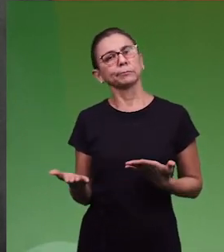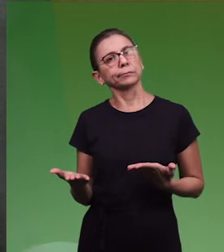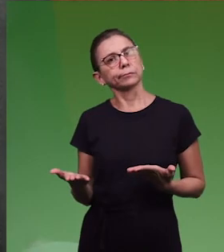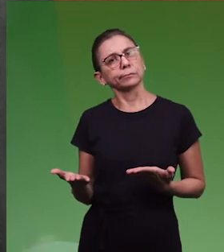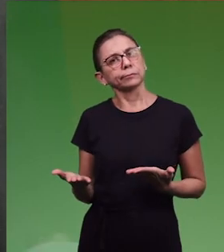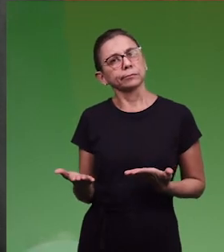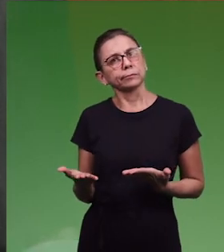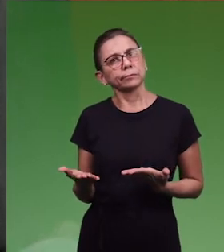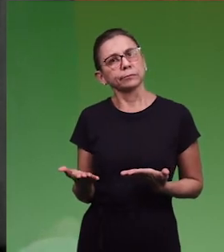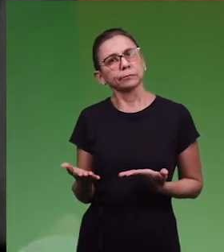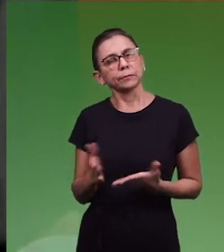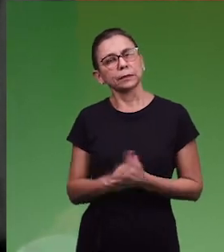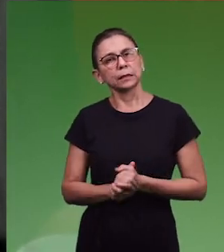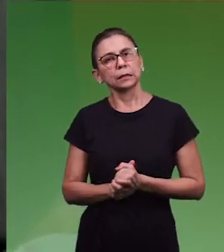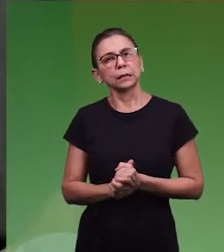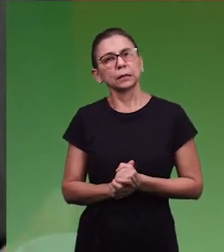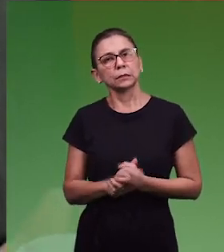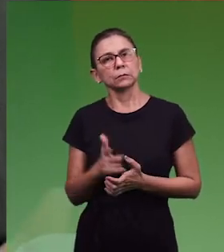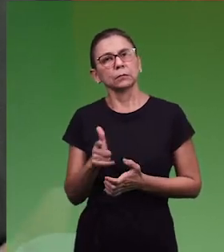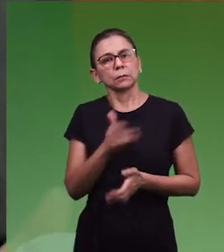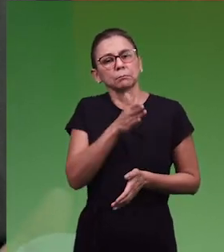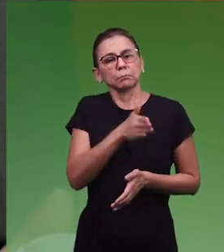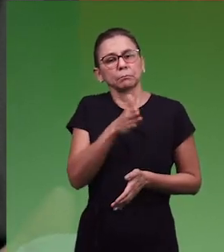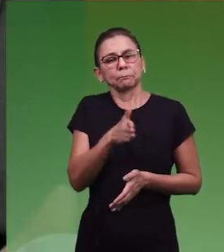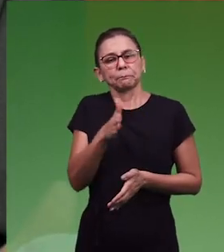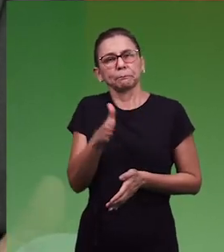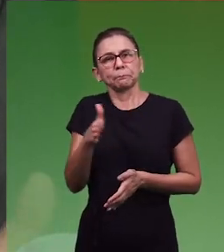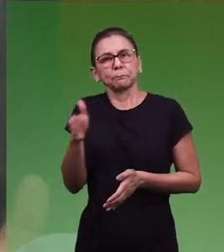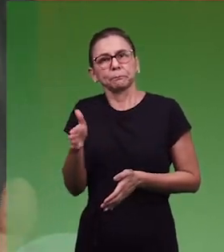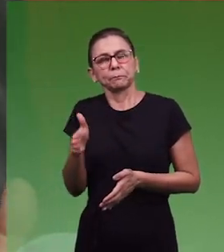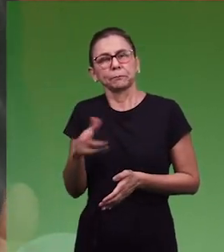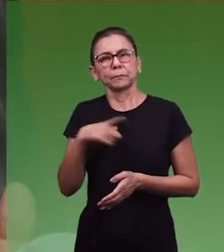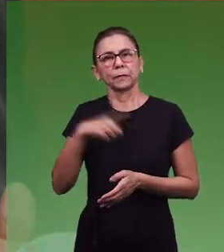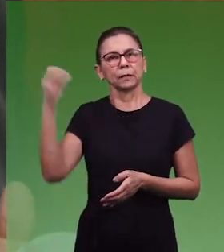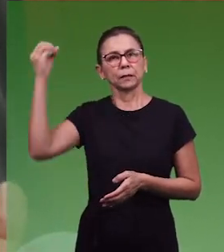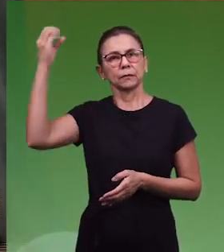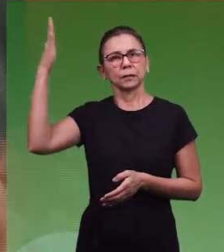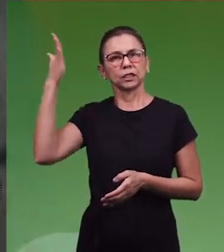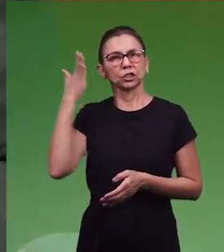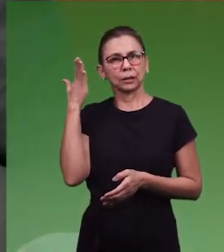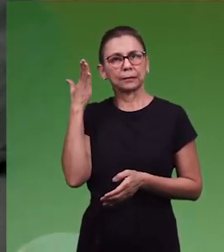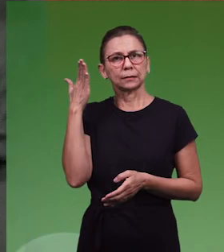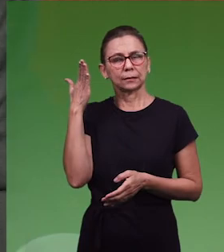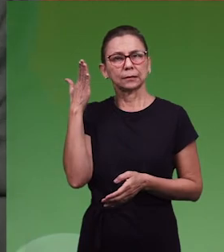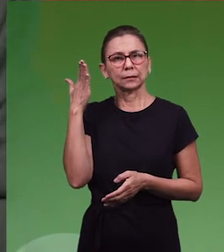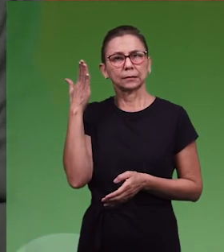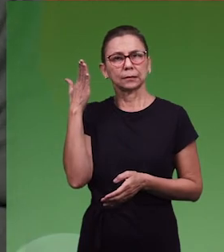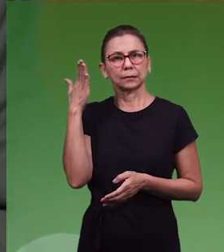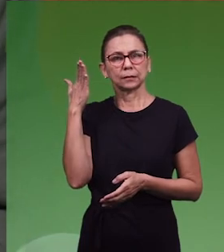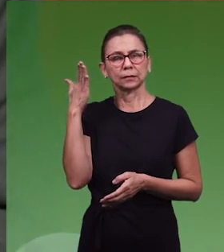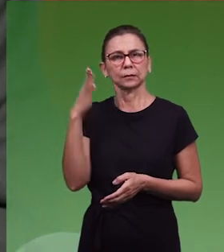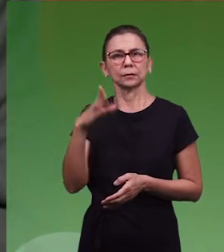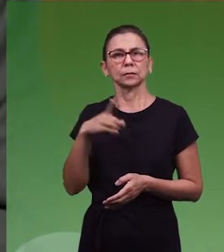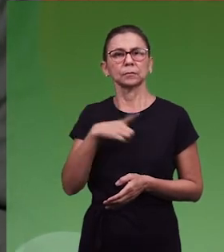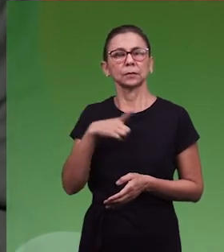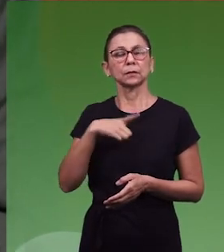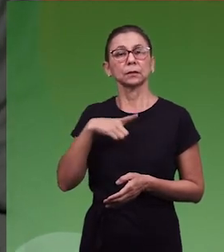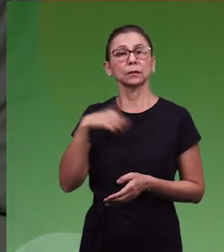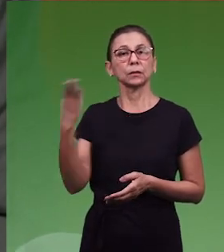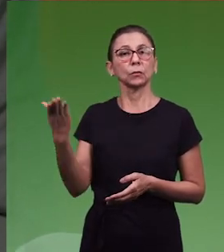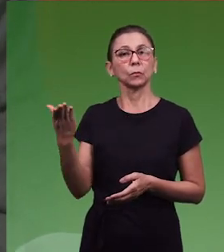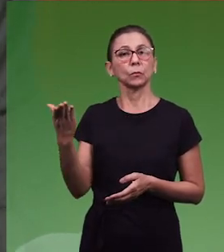não existe uma sistemática, existe revelação, mas há uma orientação